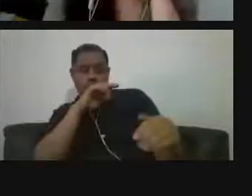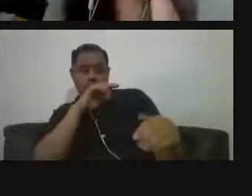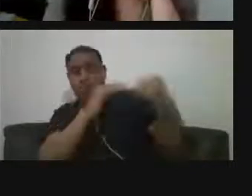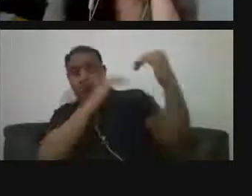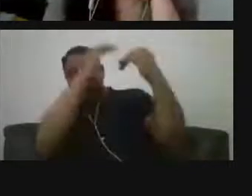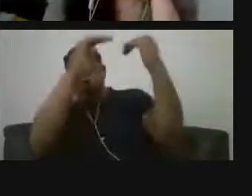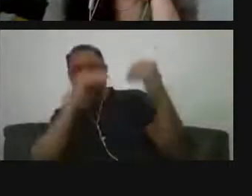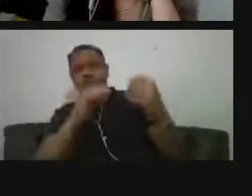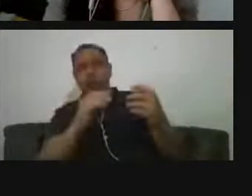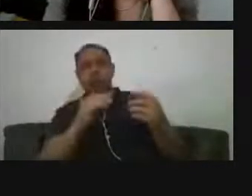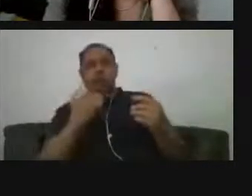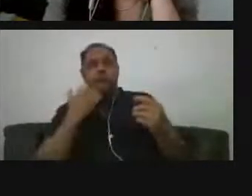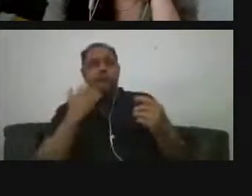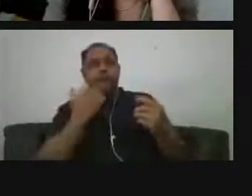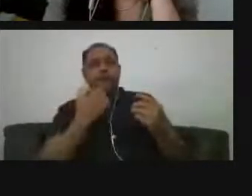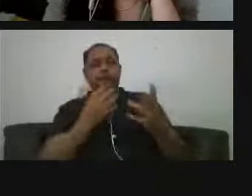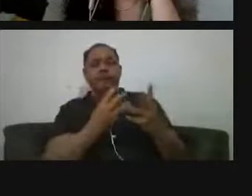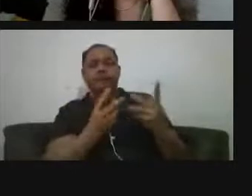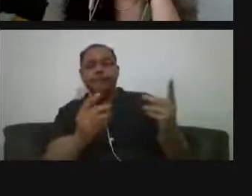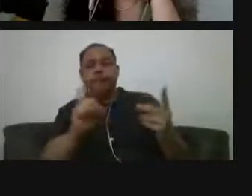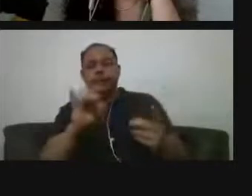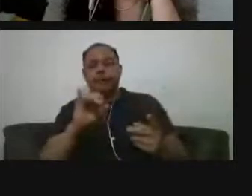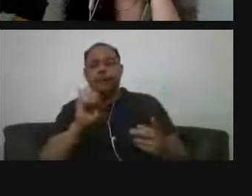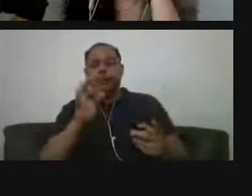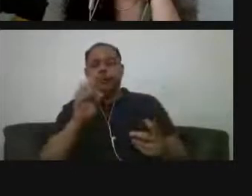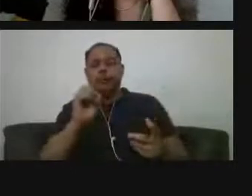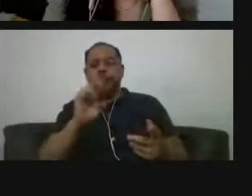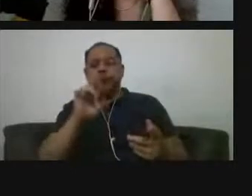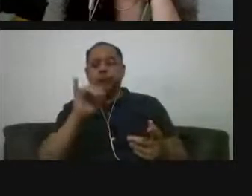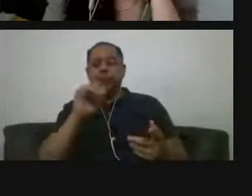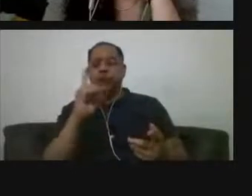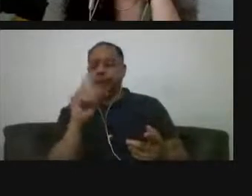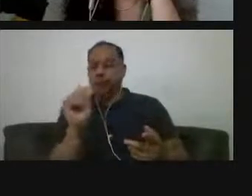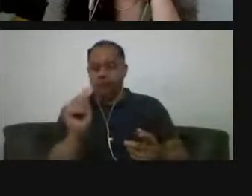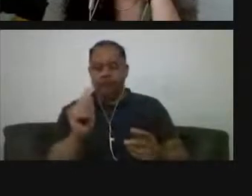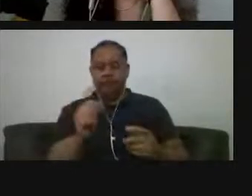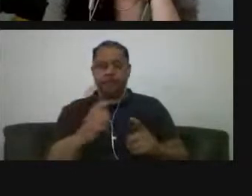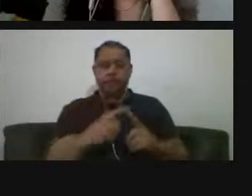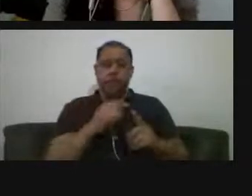O progresso geralmente é sempre associado a